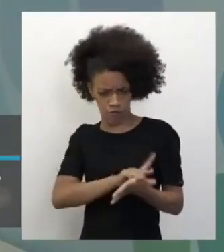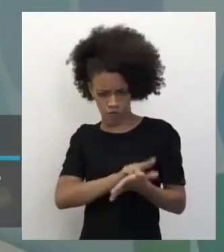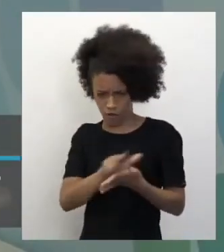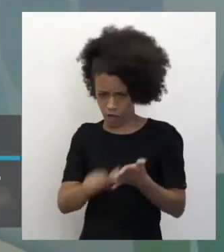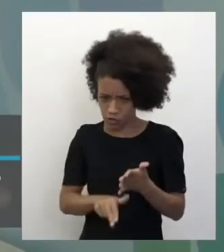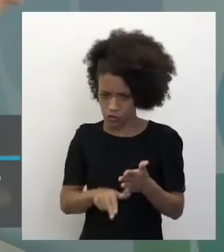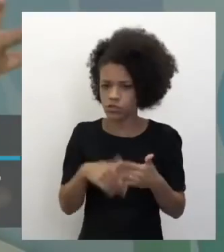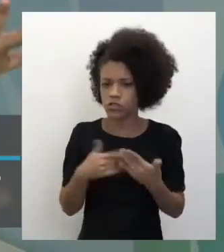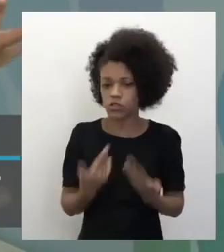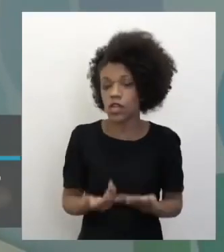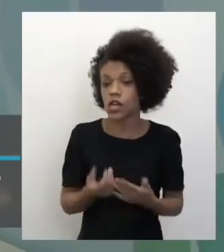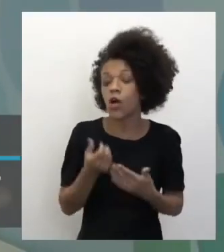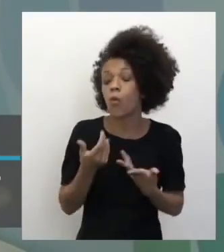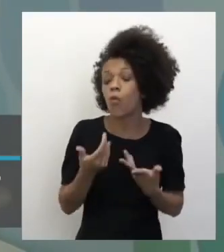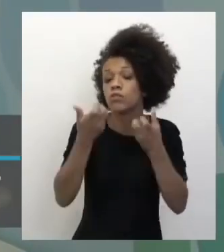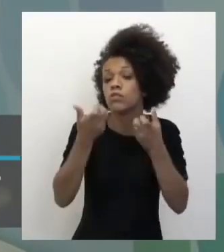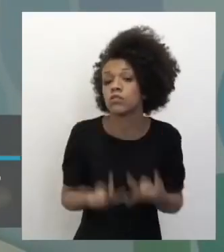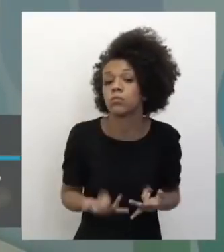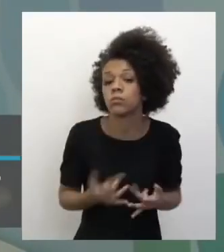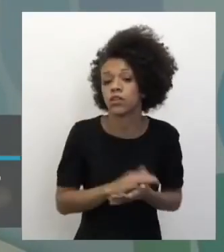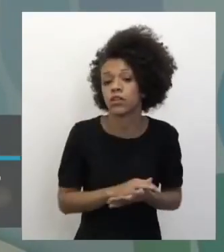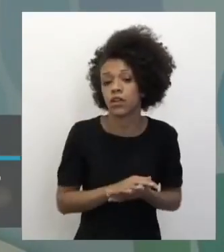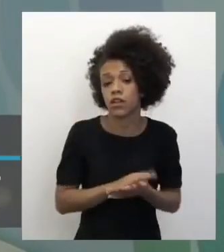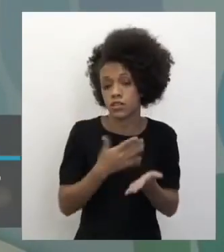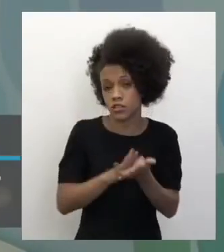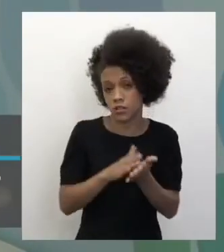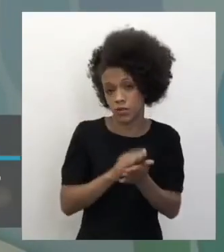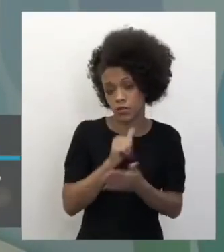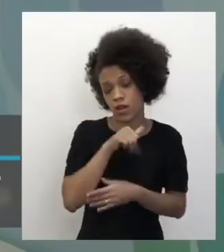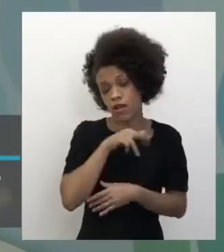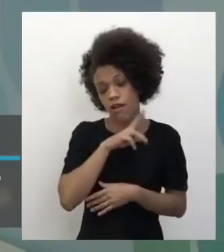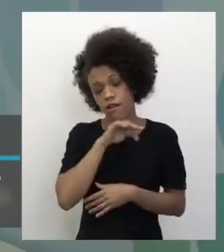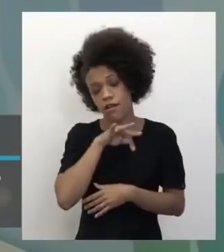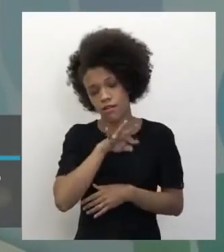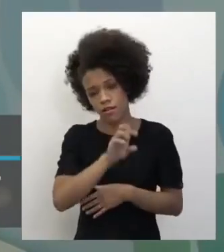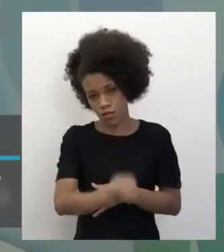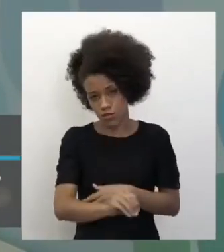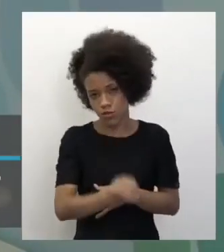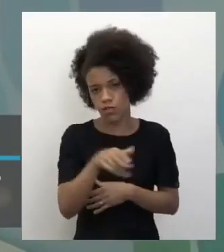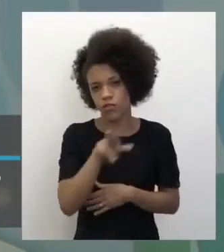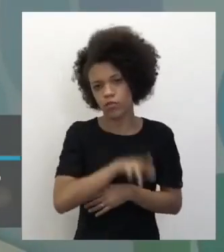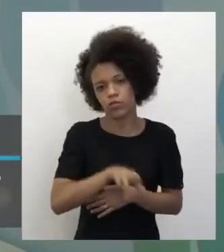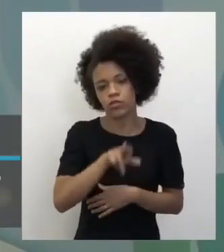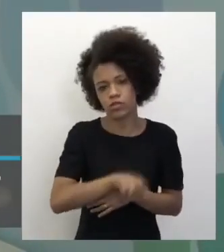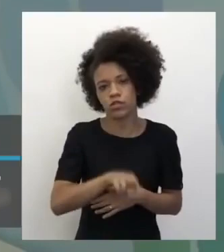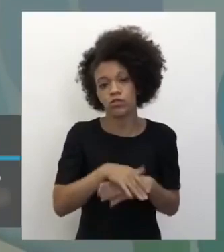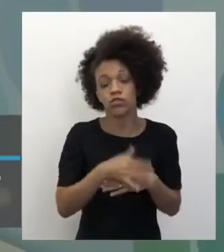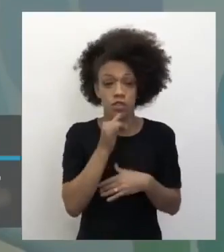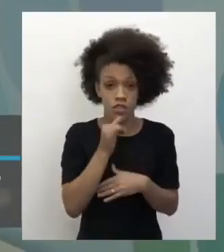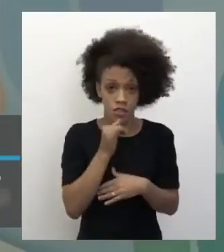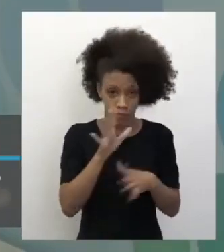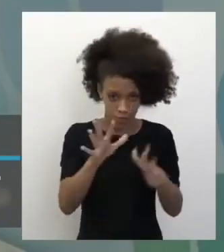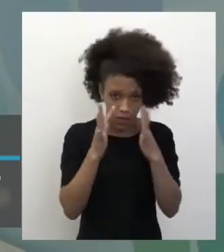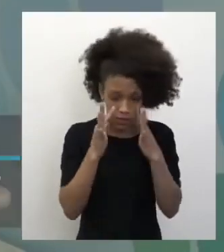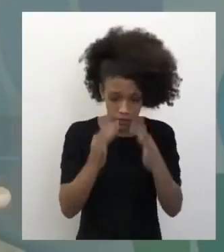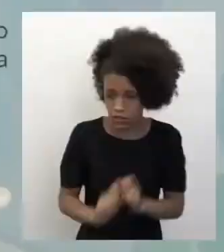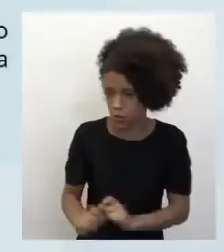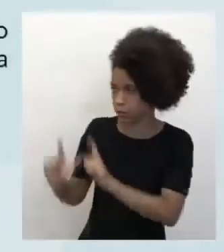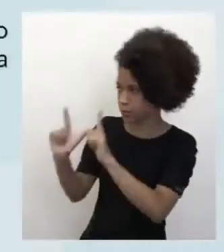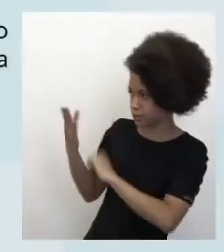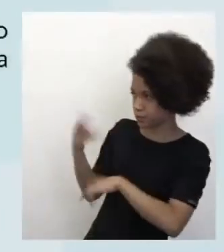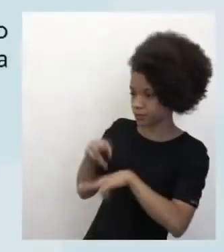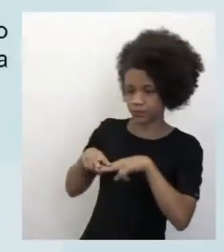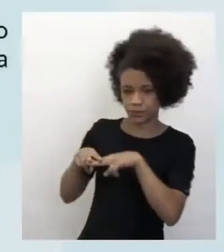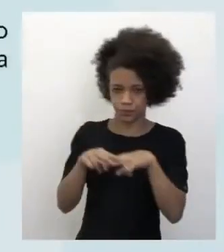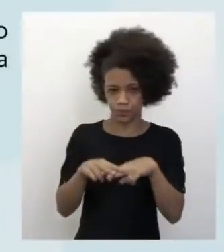quando ela cita Samba do Ernesto, ela está usando de exemplos. Presta atenção na tela, vamos revisar